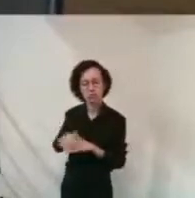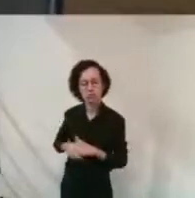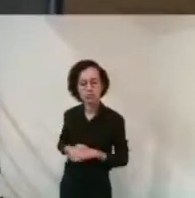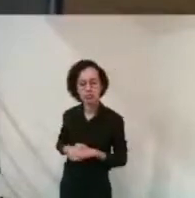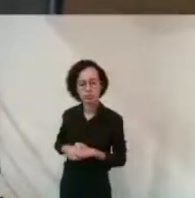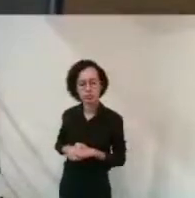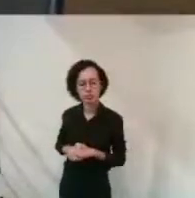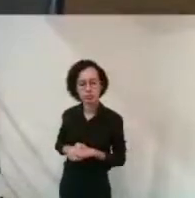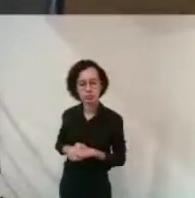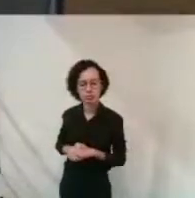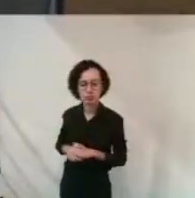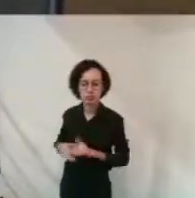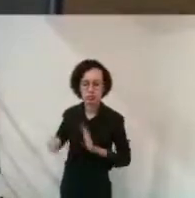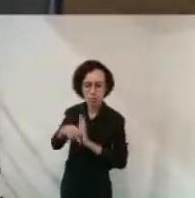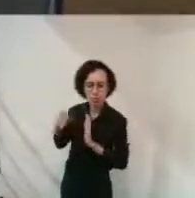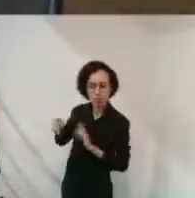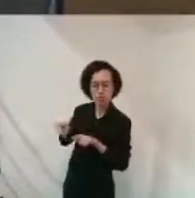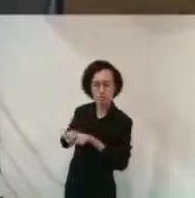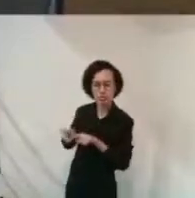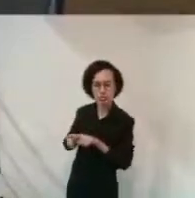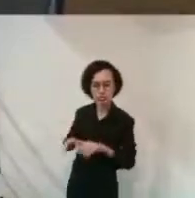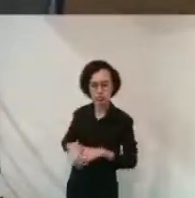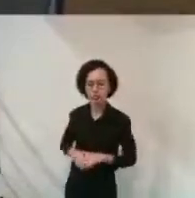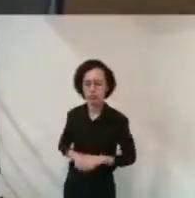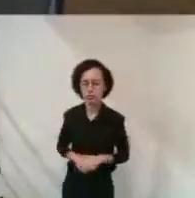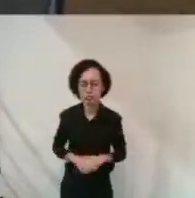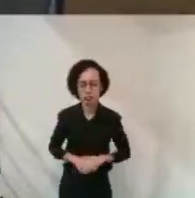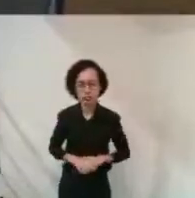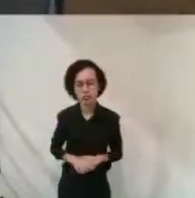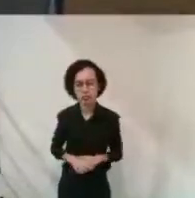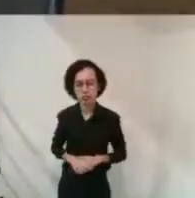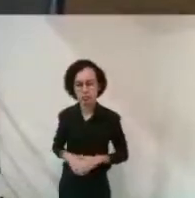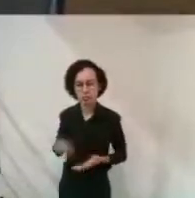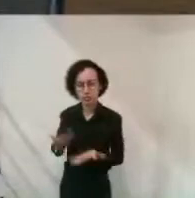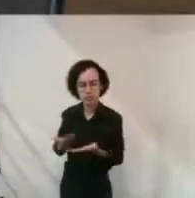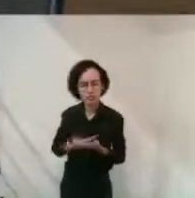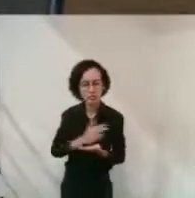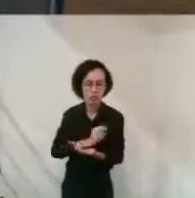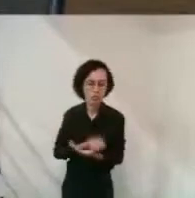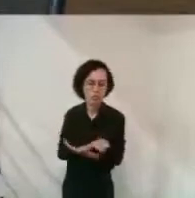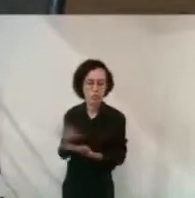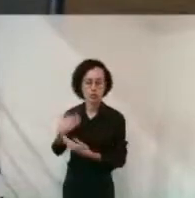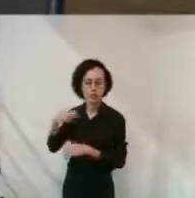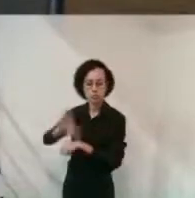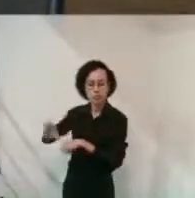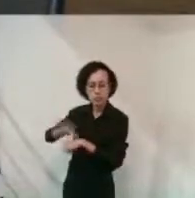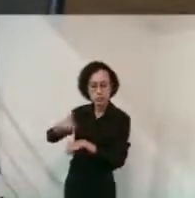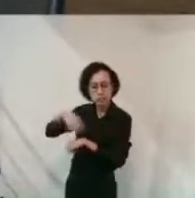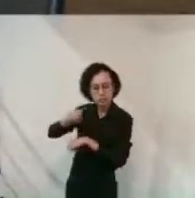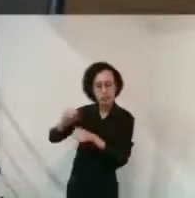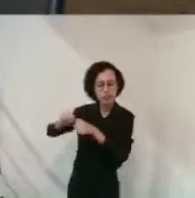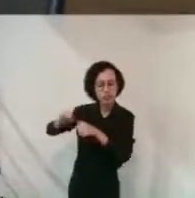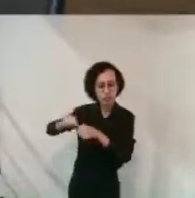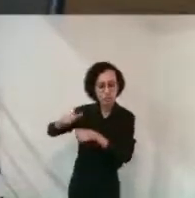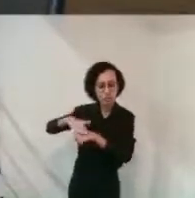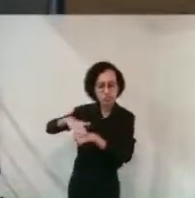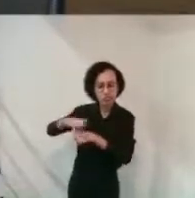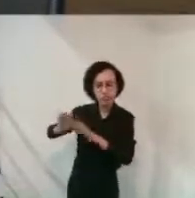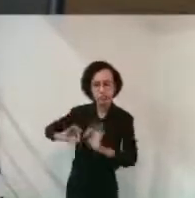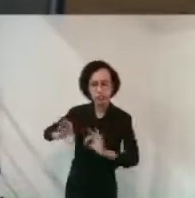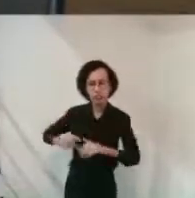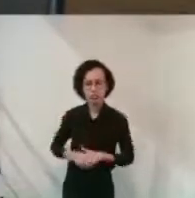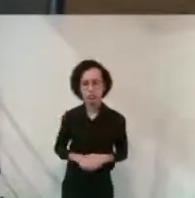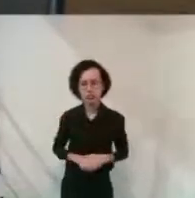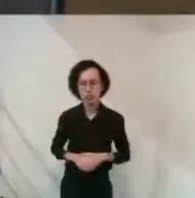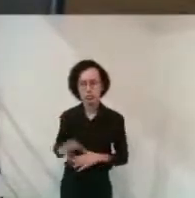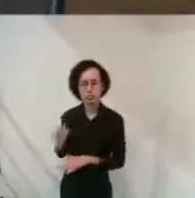você também tem, mas a dedicação e o estudo, que eu sei quantos cursos você já fez nessa área de negociação, é uma área que é o futuro